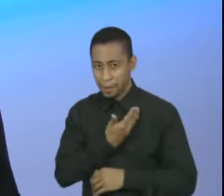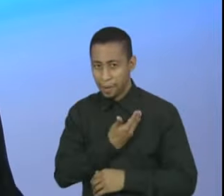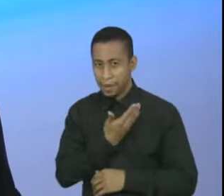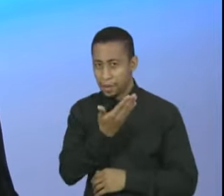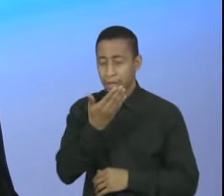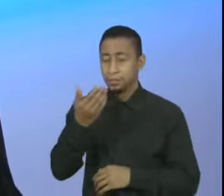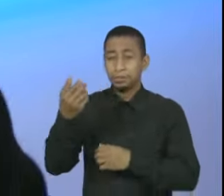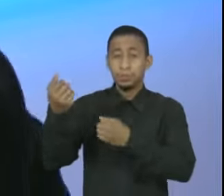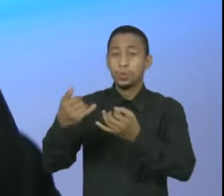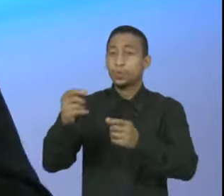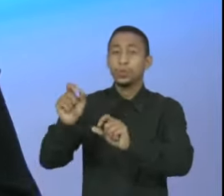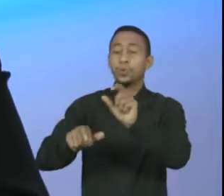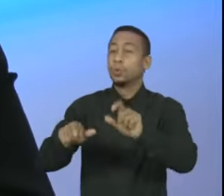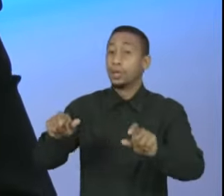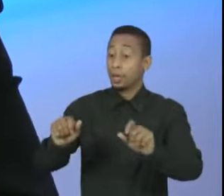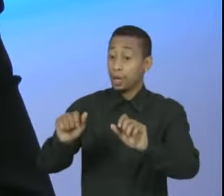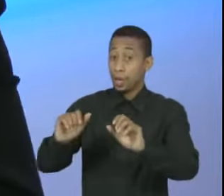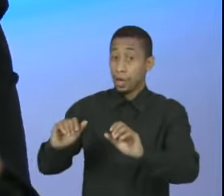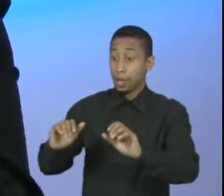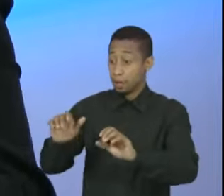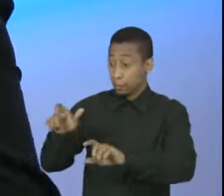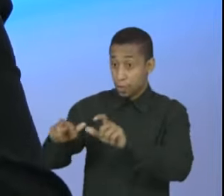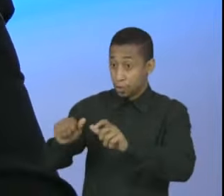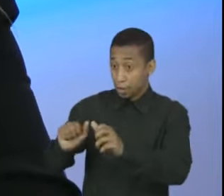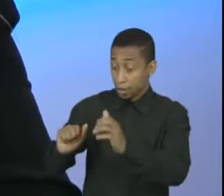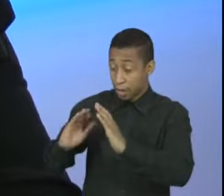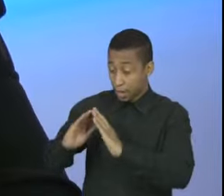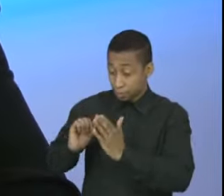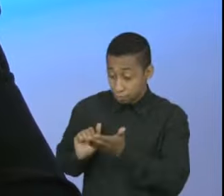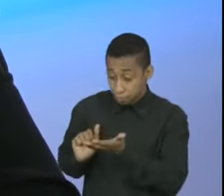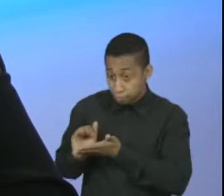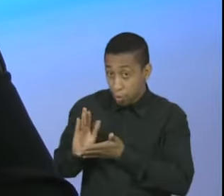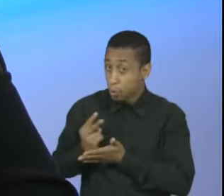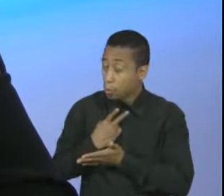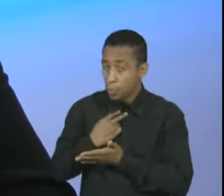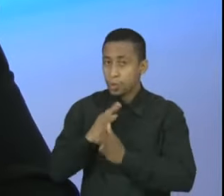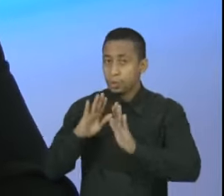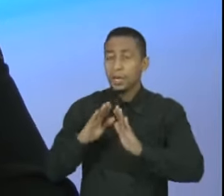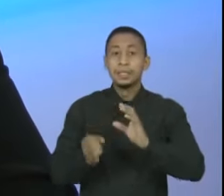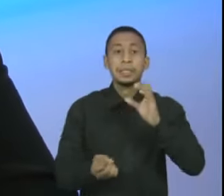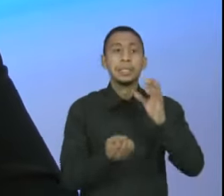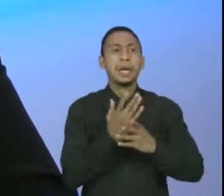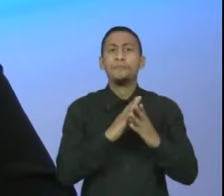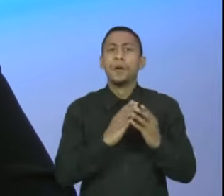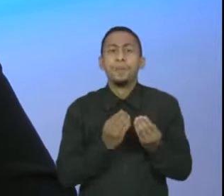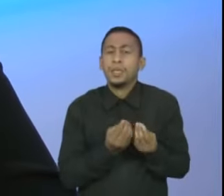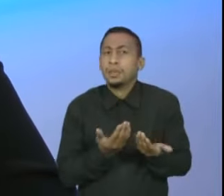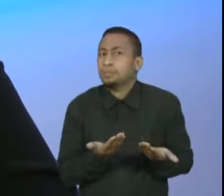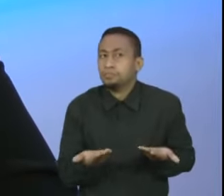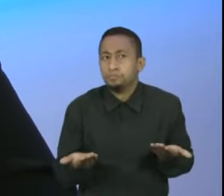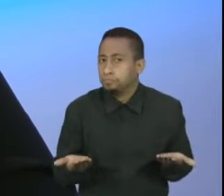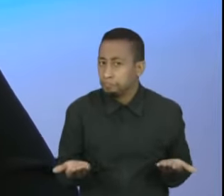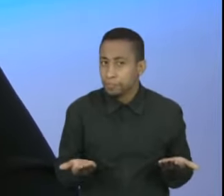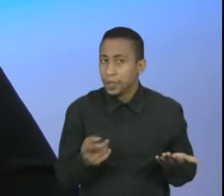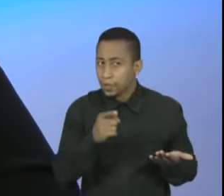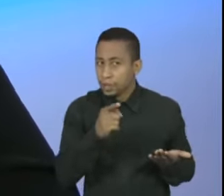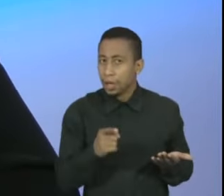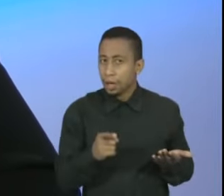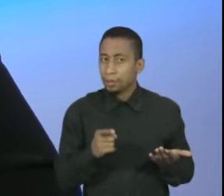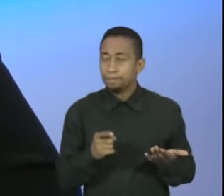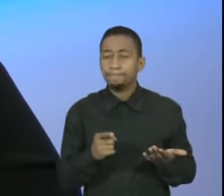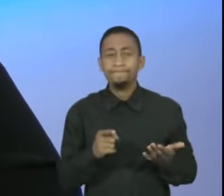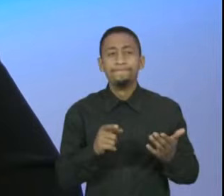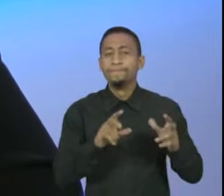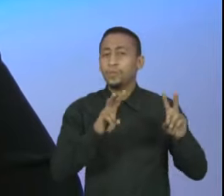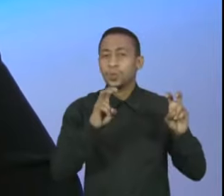que ele não se referia a as pessoas não serem expulsos de casa mas não necessariamente a formarem uma família é eu ser a conta e nem com adoção